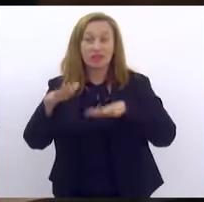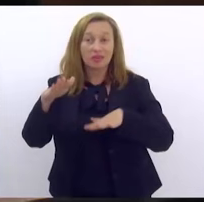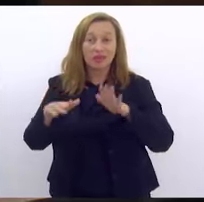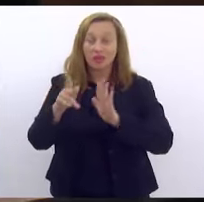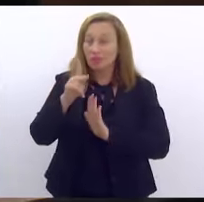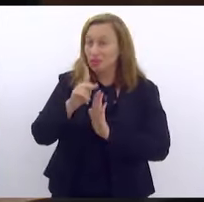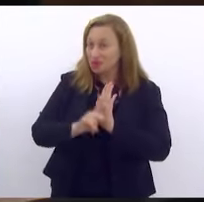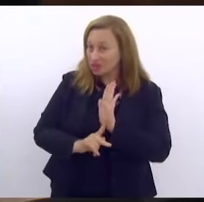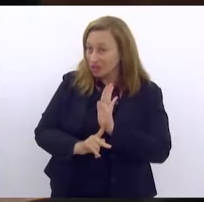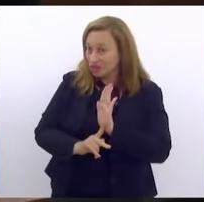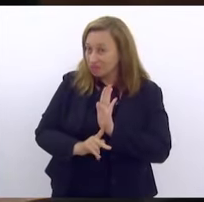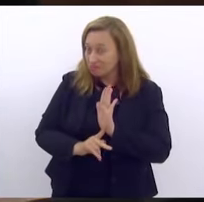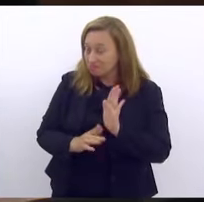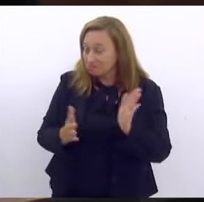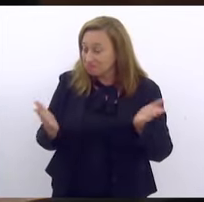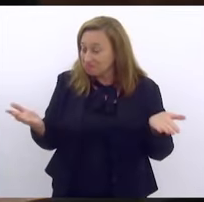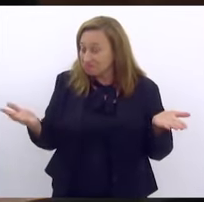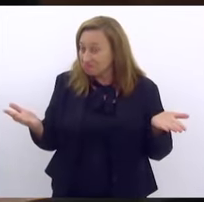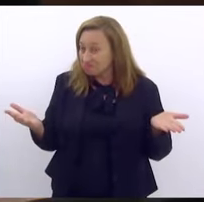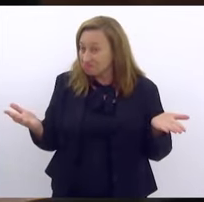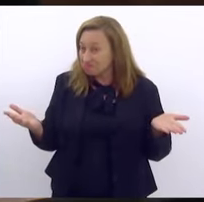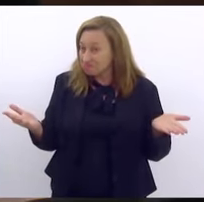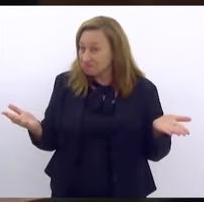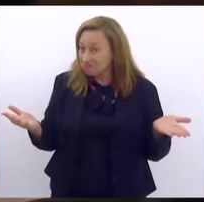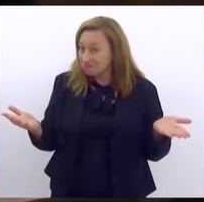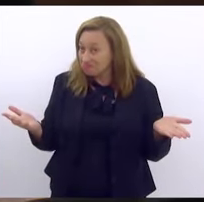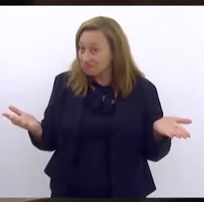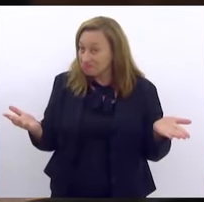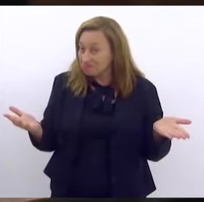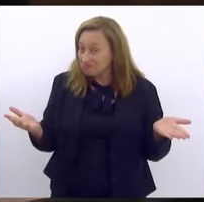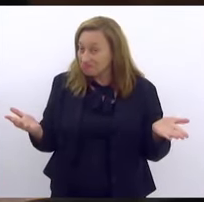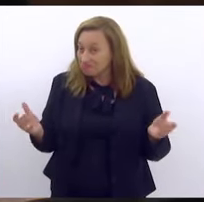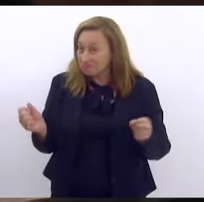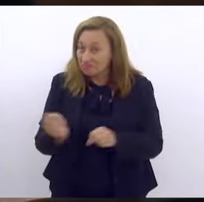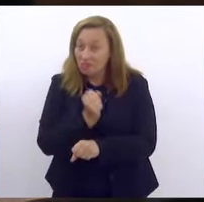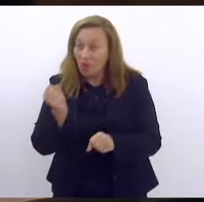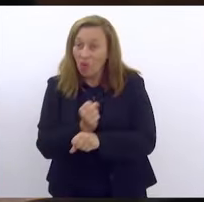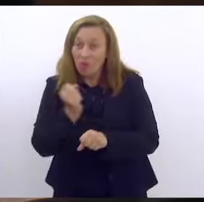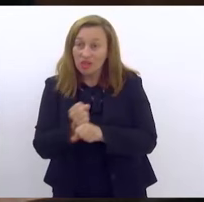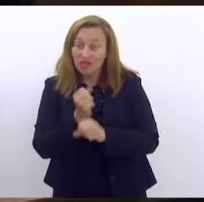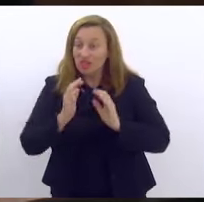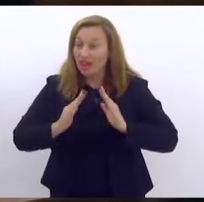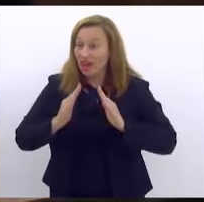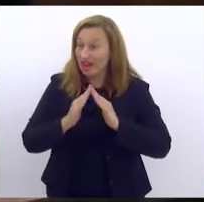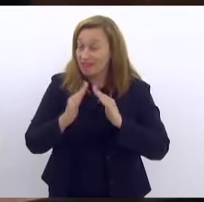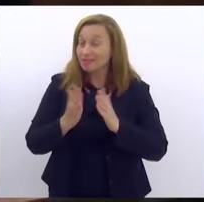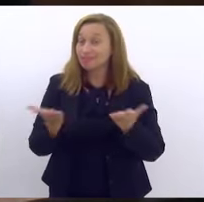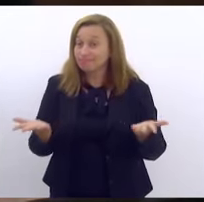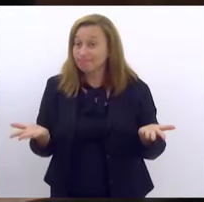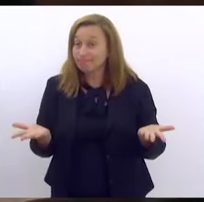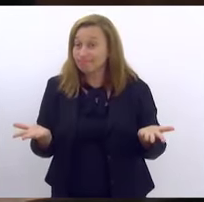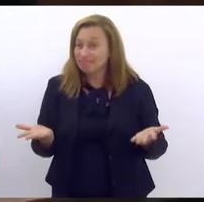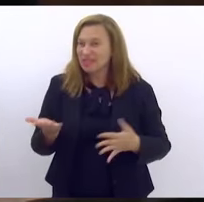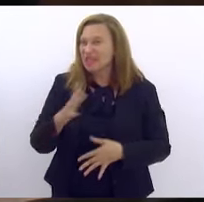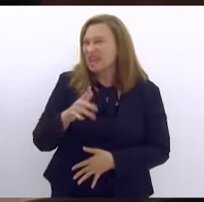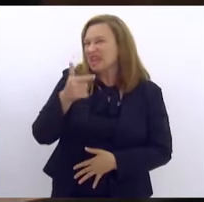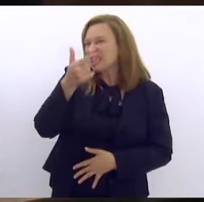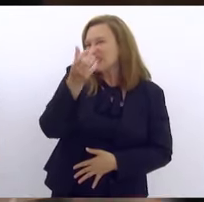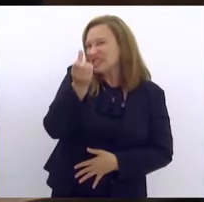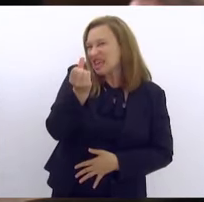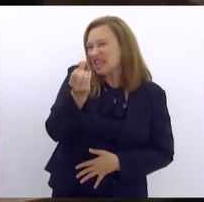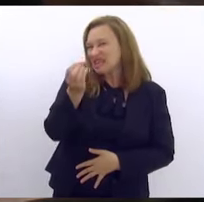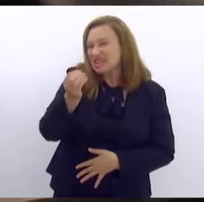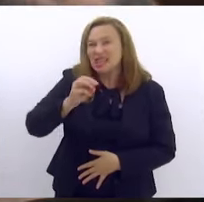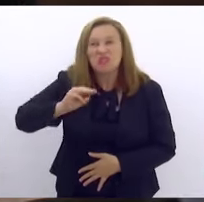projeto que era para reformar casas, o projeto. Tinha aí algo em torno de